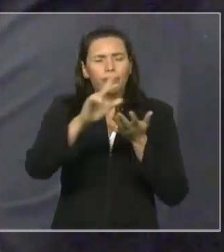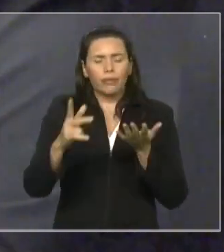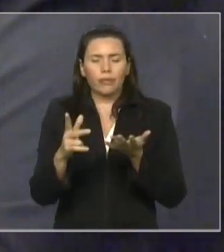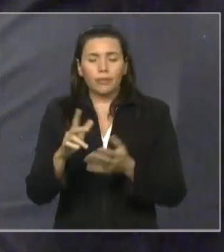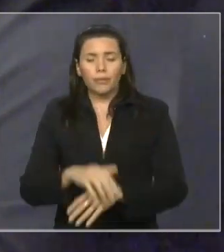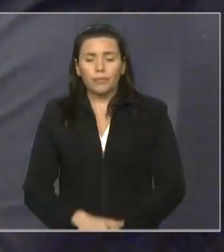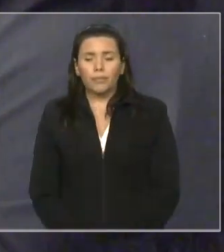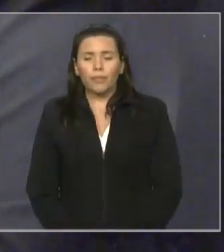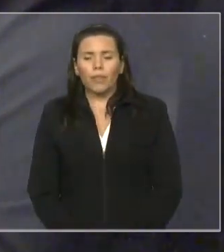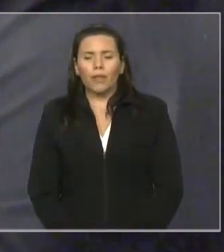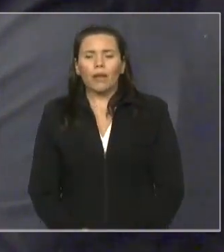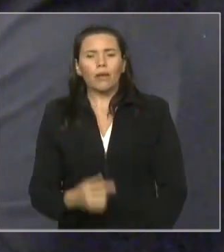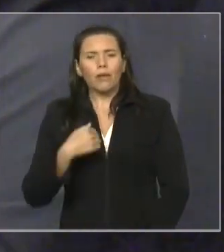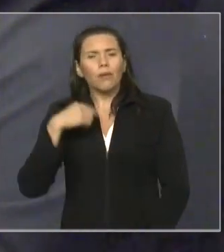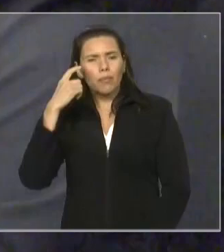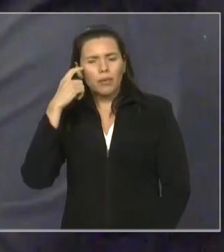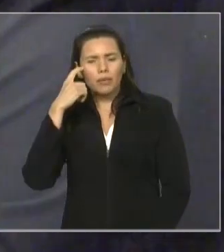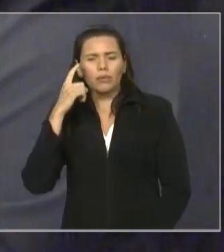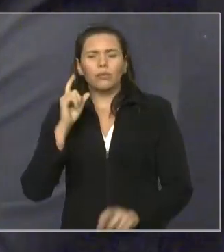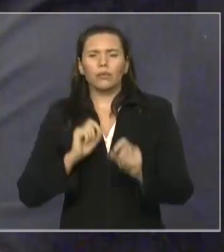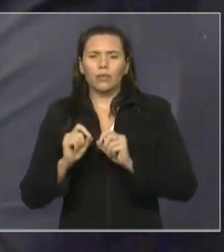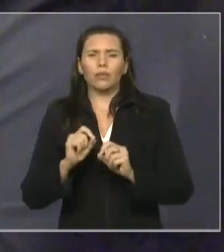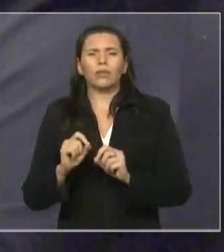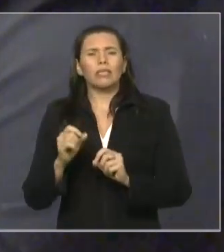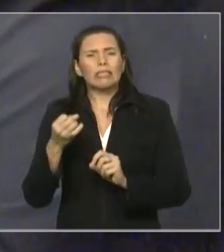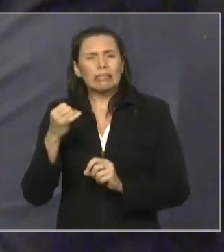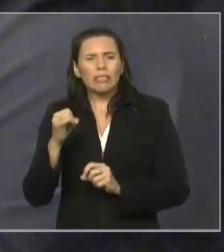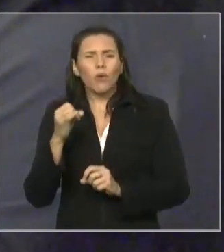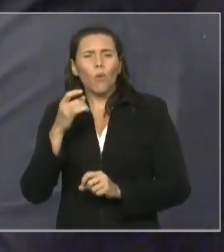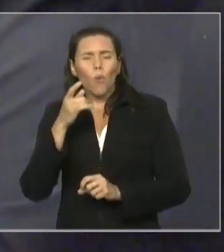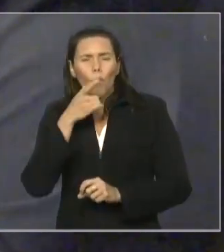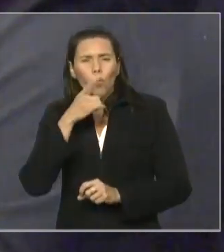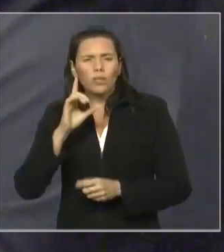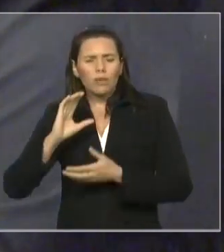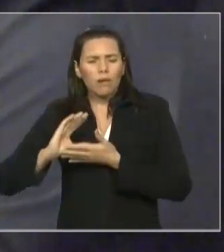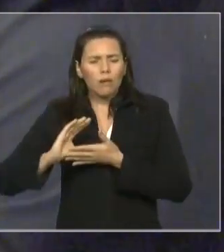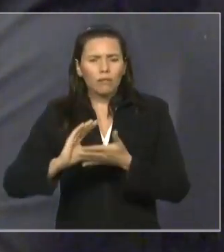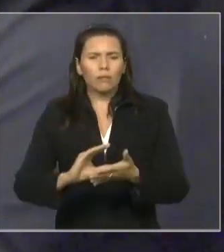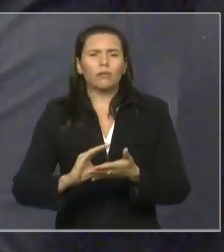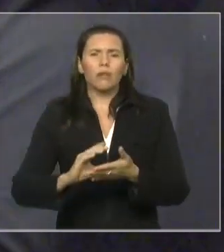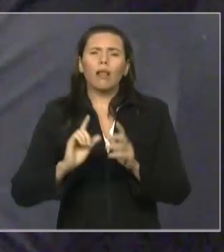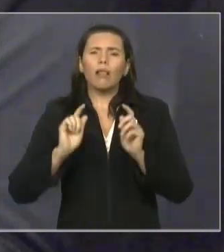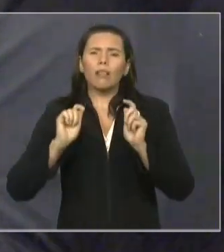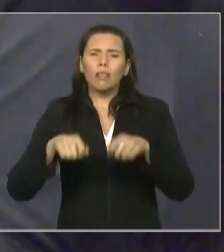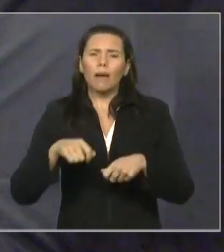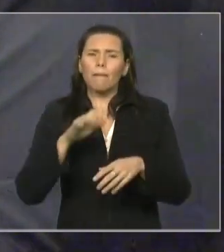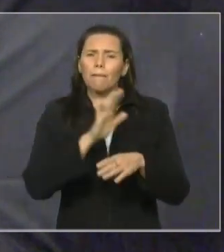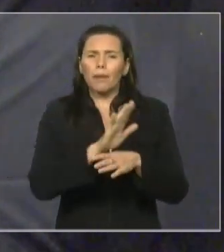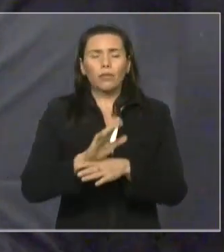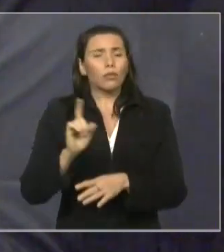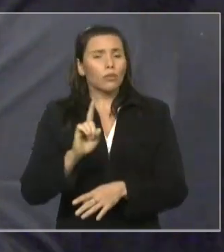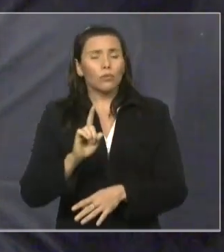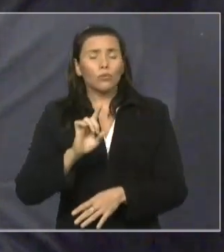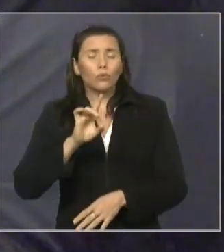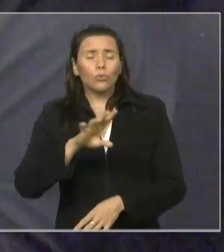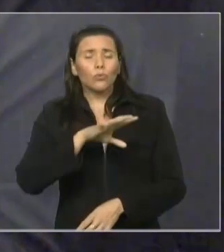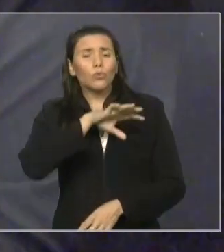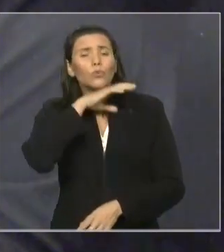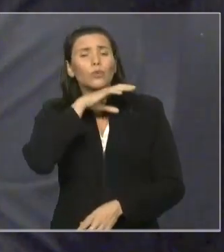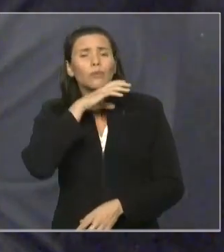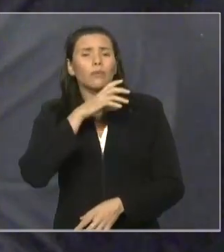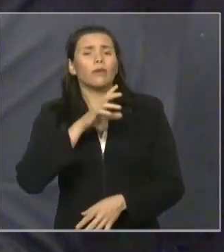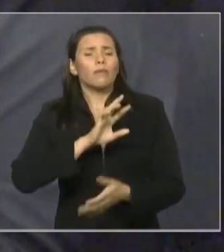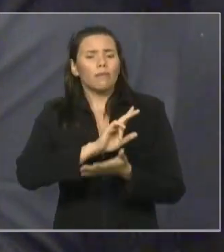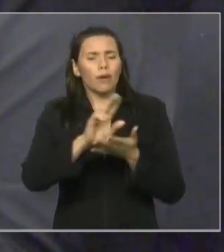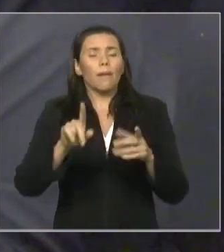de medicina veterinária, que eles possam, só para concluir, senhor presidente, que eles possam realmente, dentro da faculdade, exercer